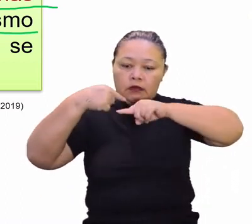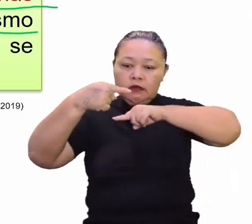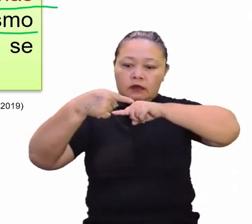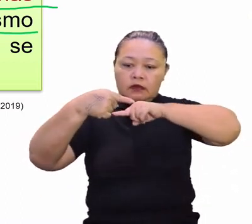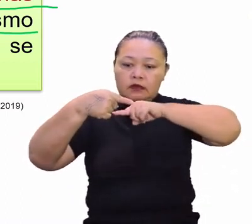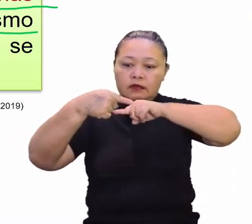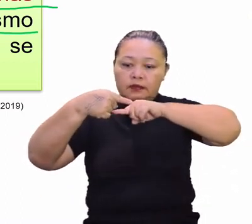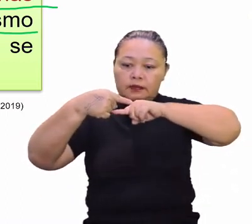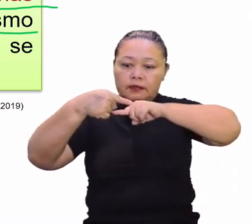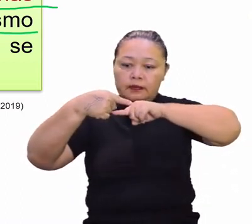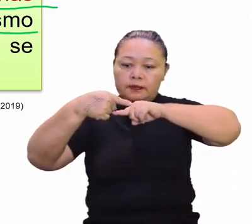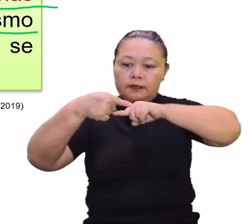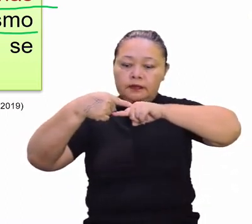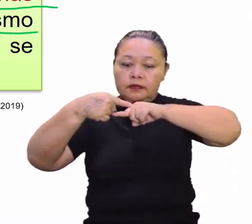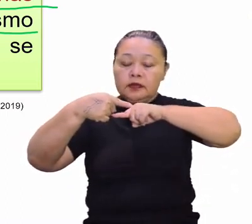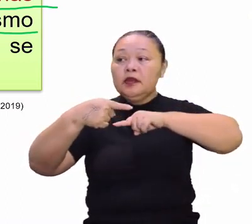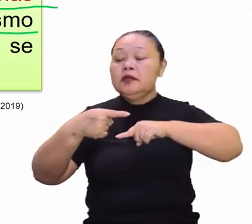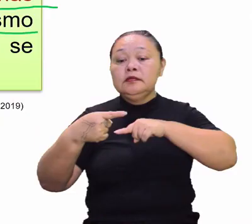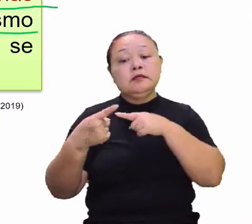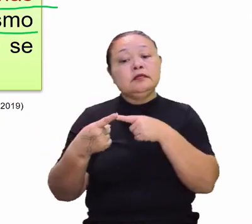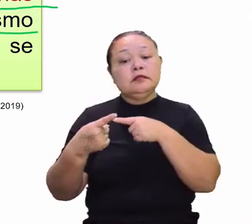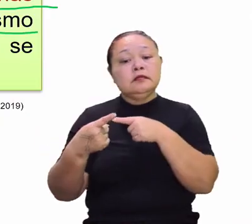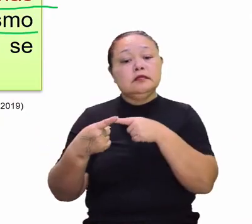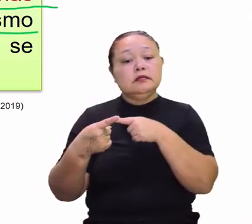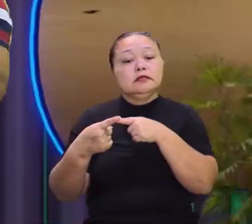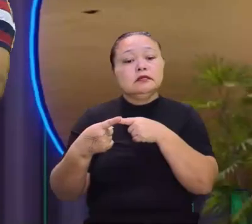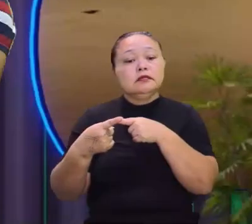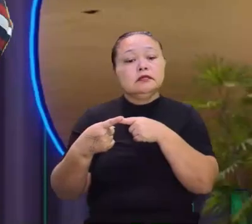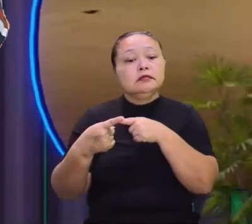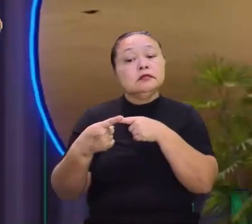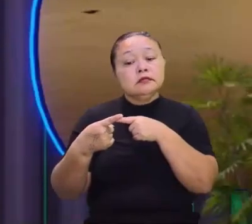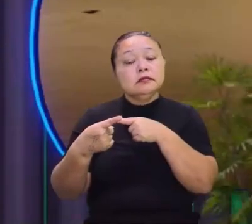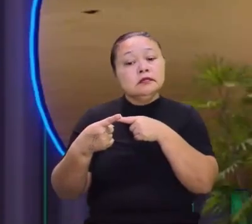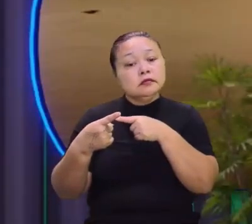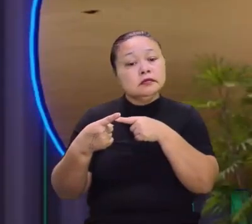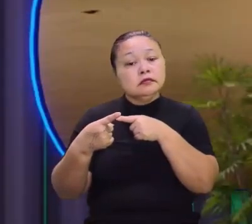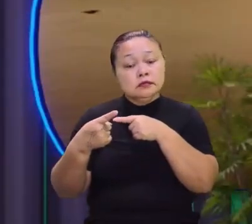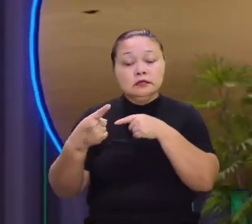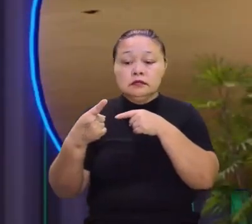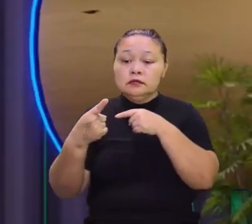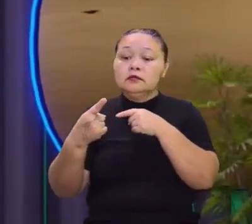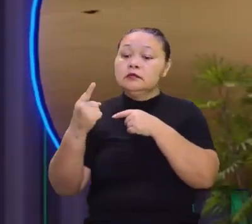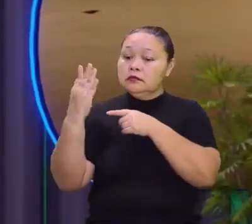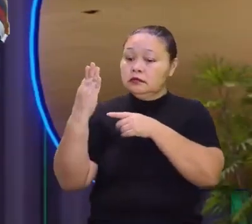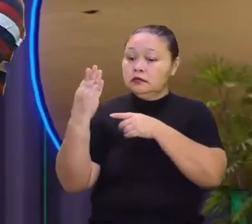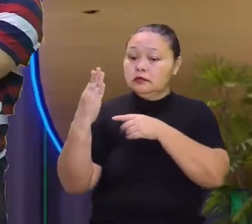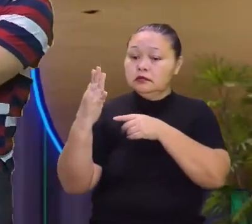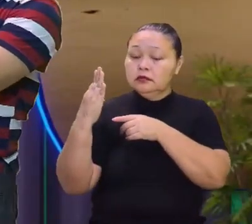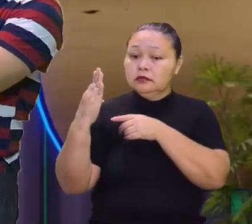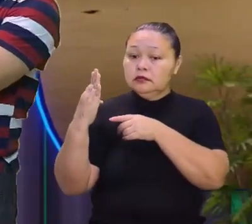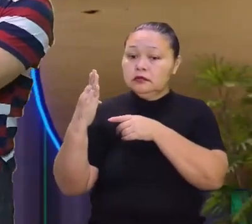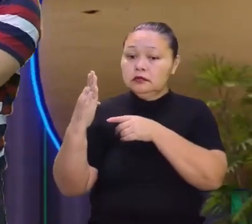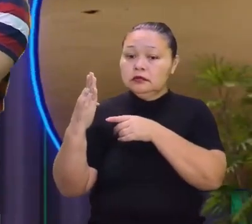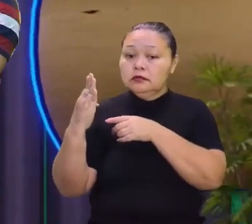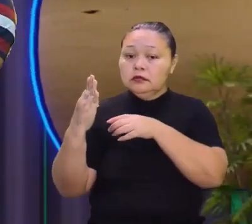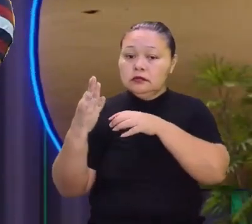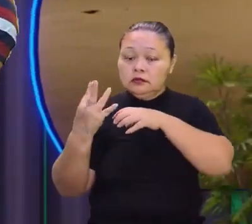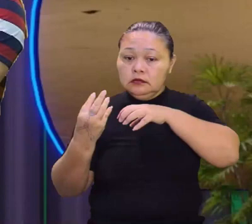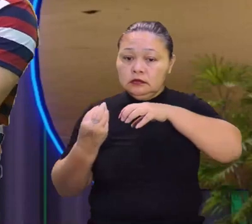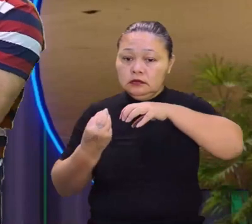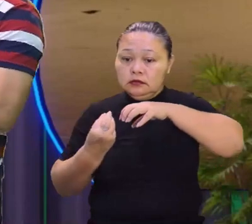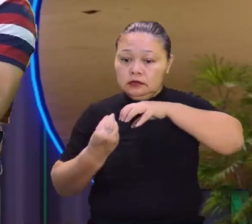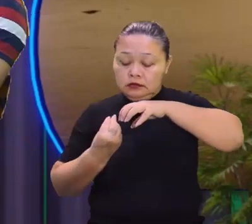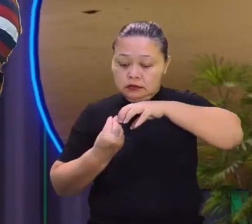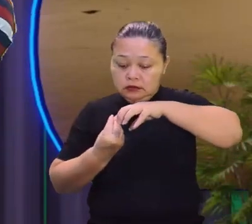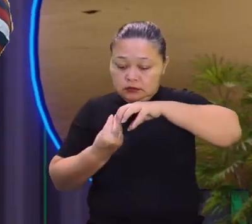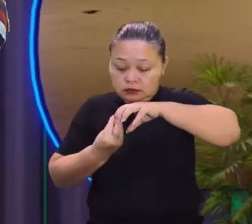depois, vem aqui meu diretor, vamos lá. O intemperismo biológico, ele vai ser a ação já